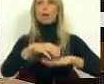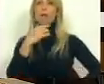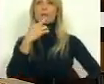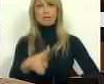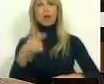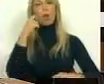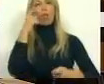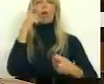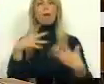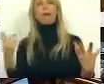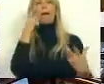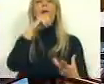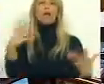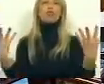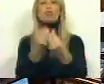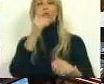lado de quem está.